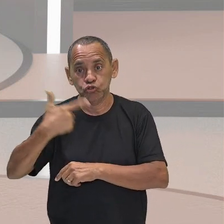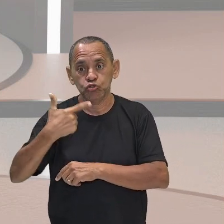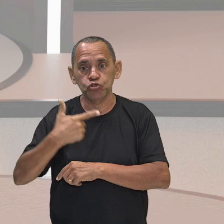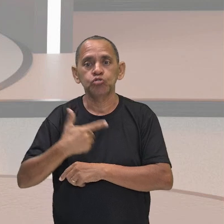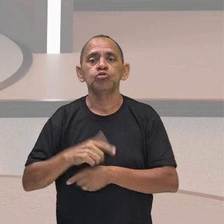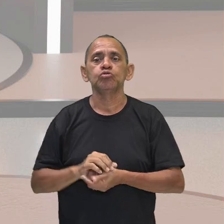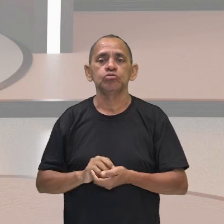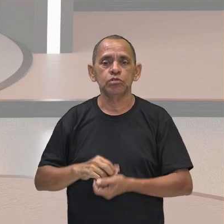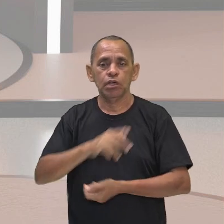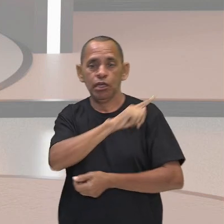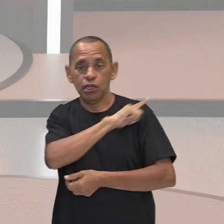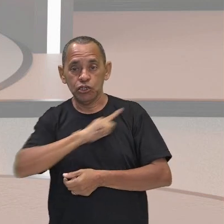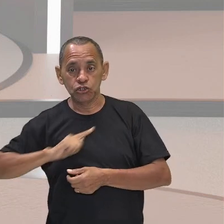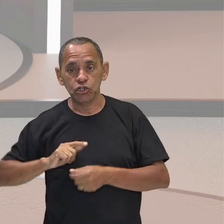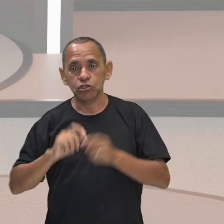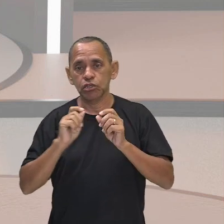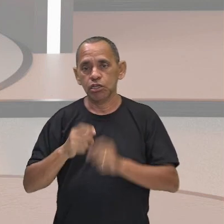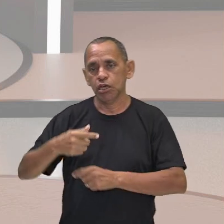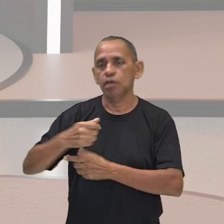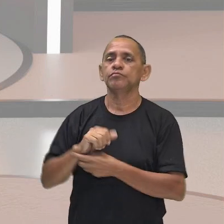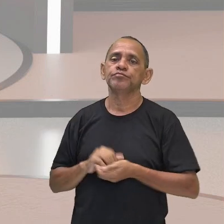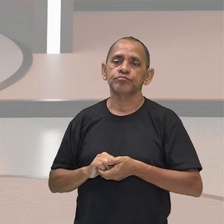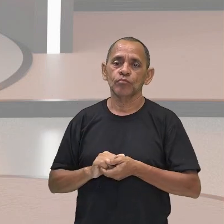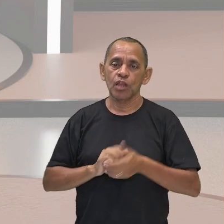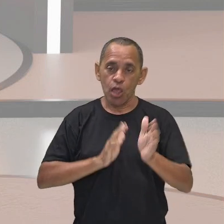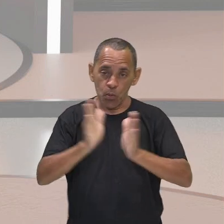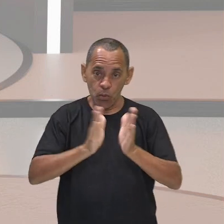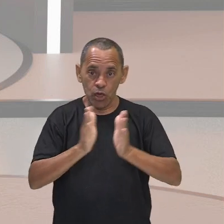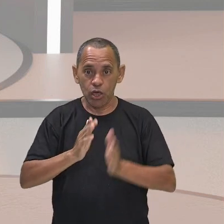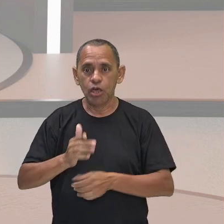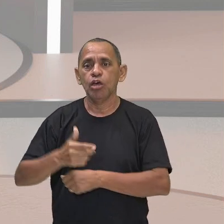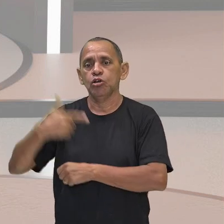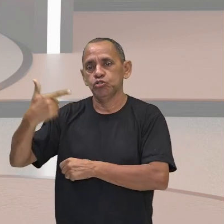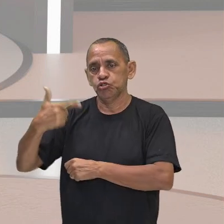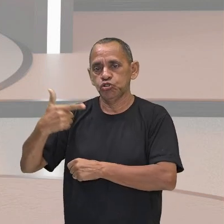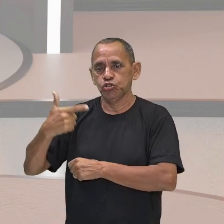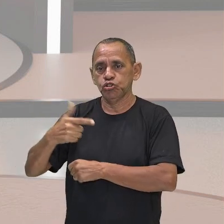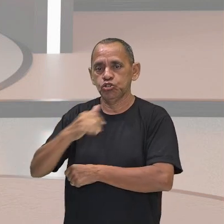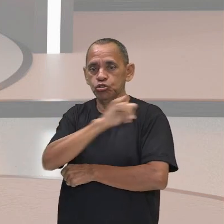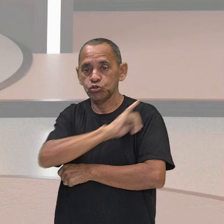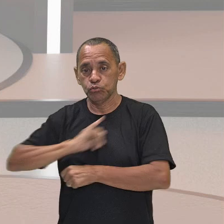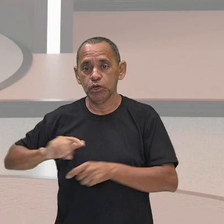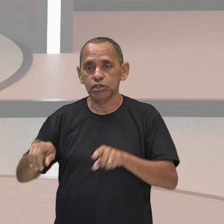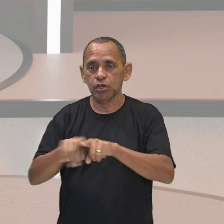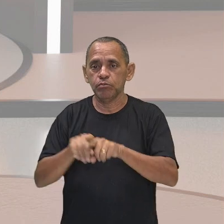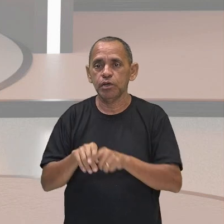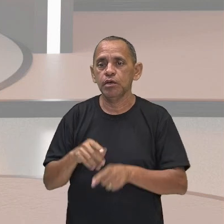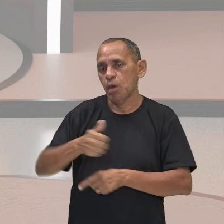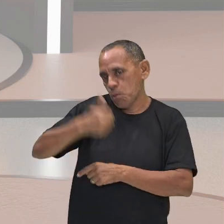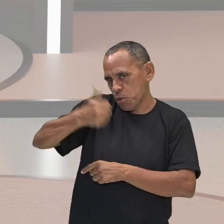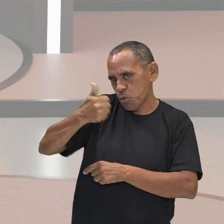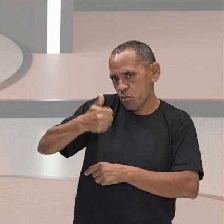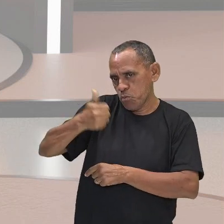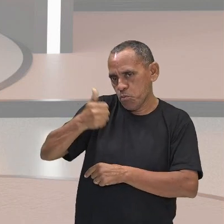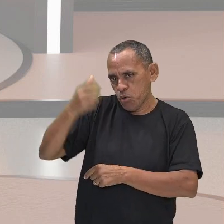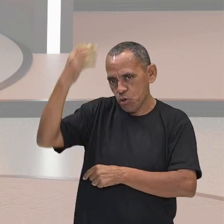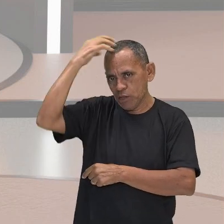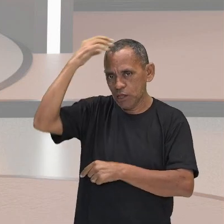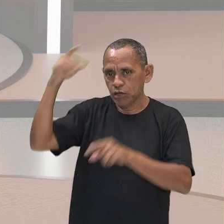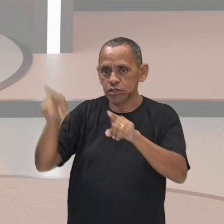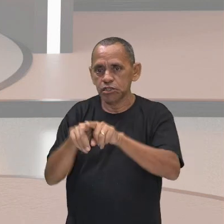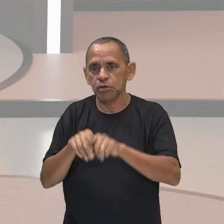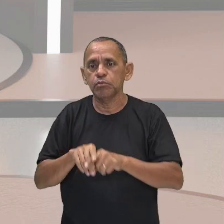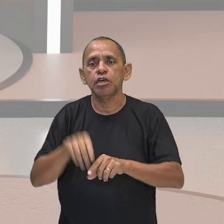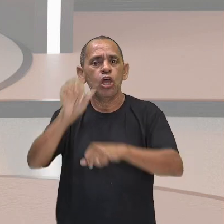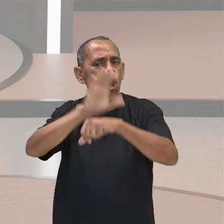Queridos, eu atingi o meu objetivo, que era exatamente caracterizar esse primeiro reinado, tá? Falei sobre a